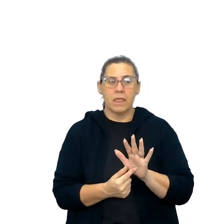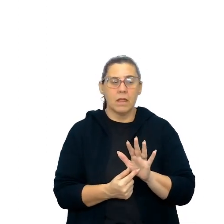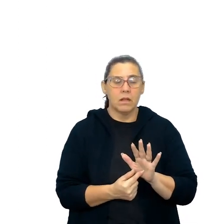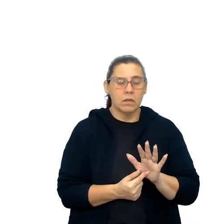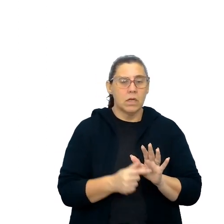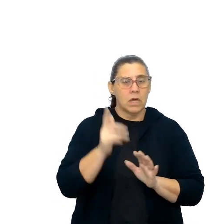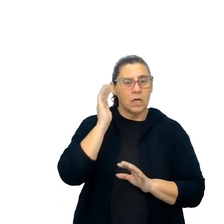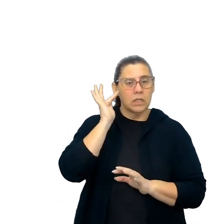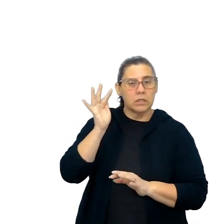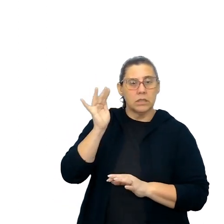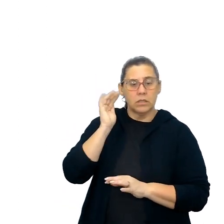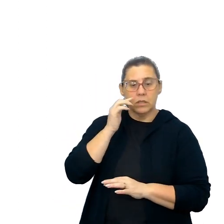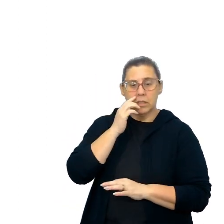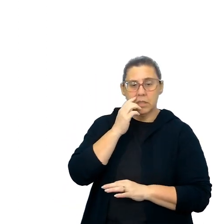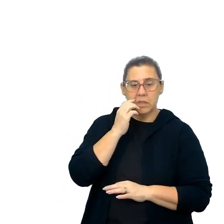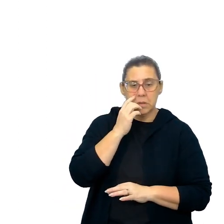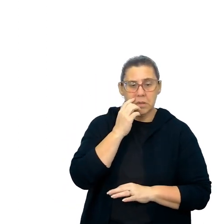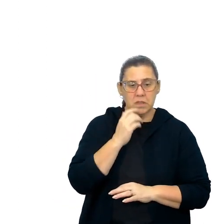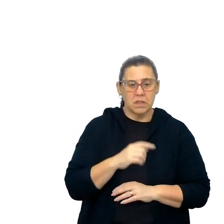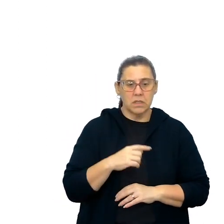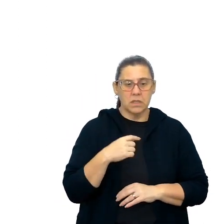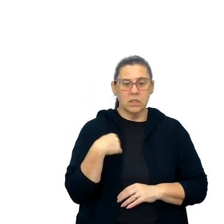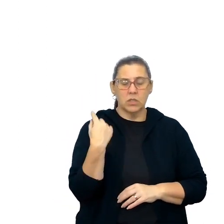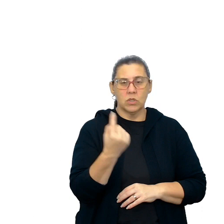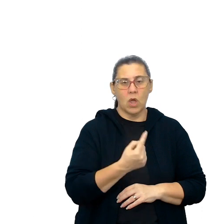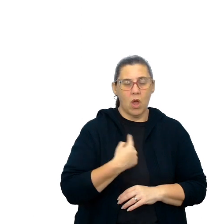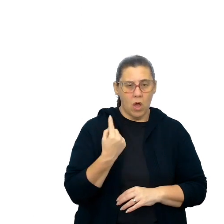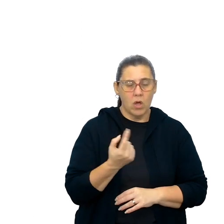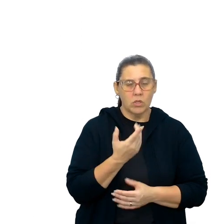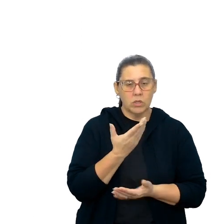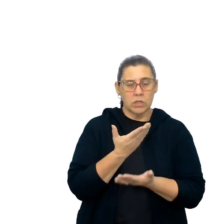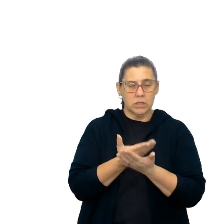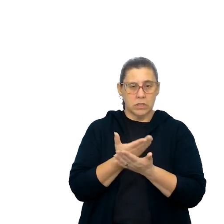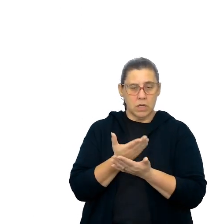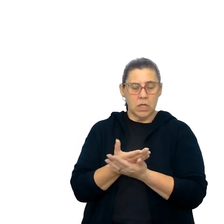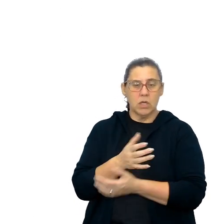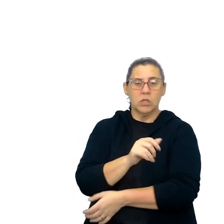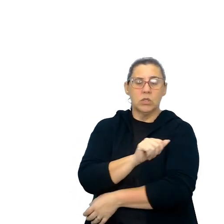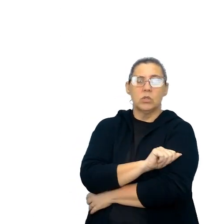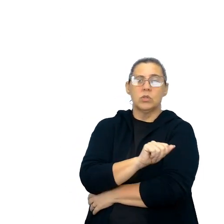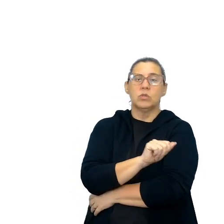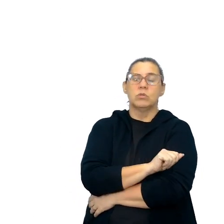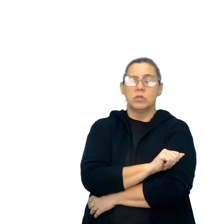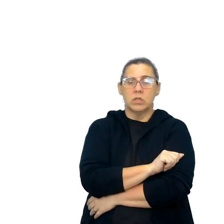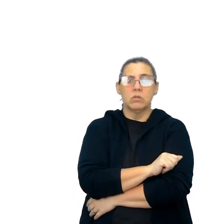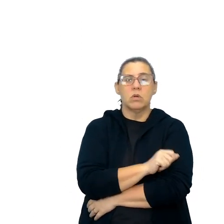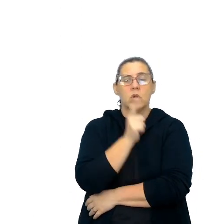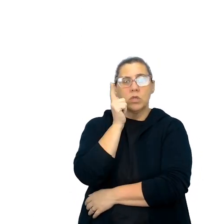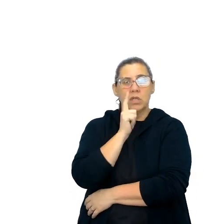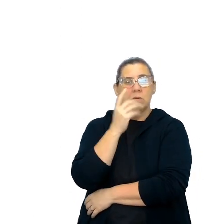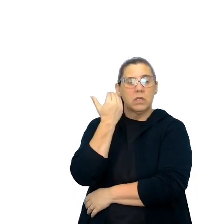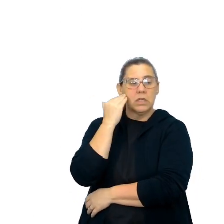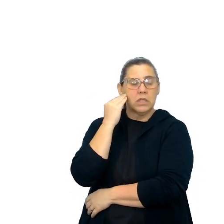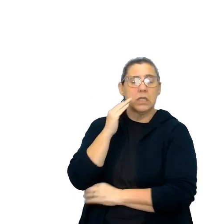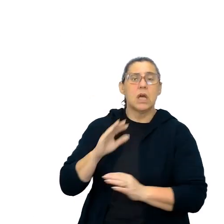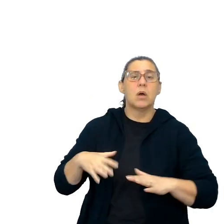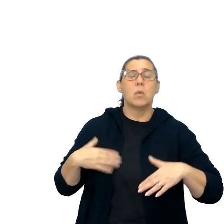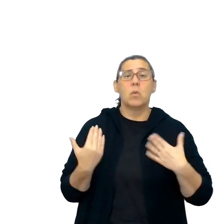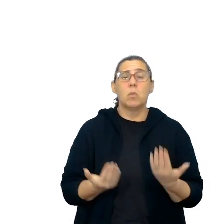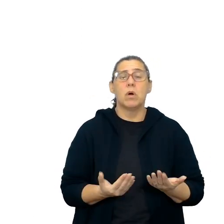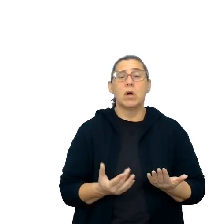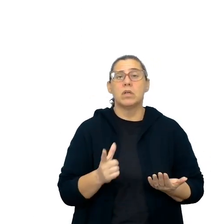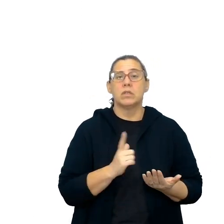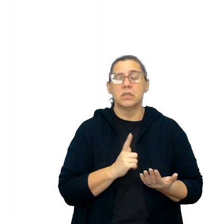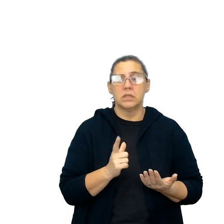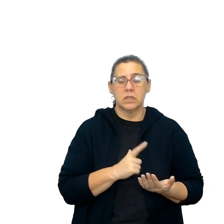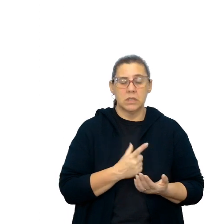teoria da conservação de Piaget? Ele diz que nós, estudantes, conseguimos entender quando nós temos